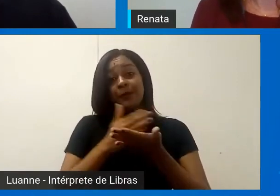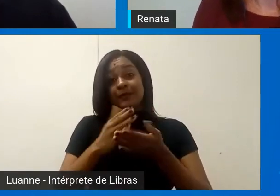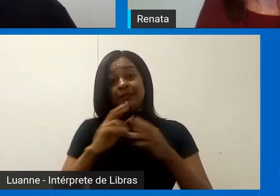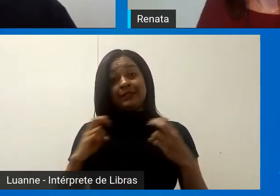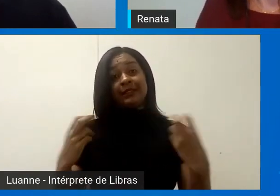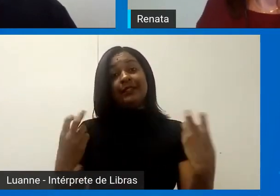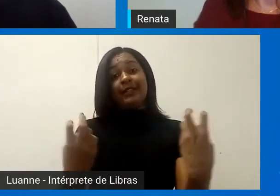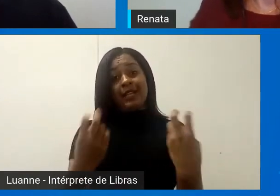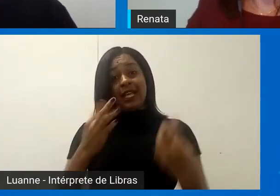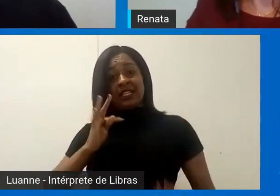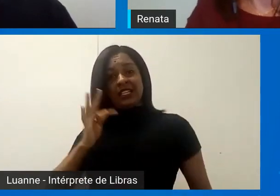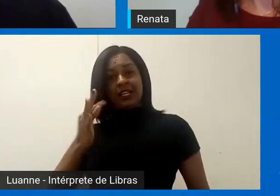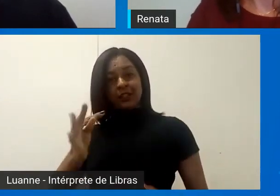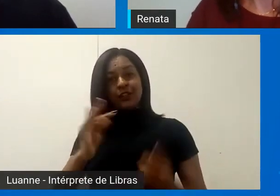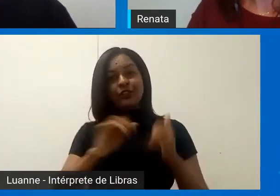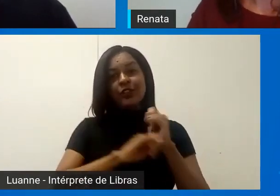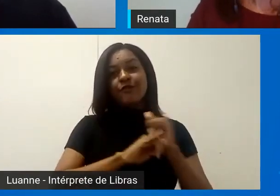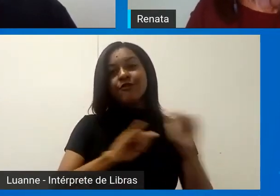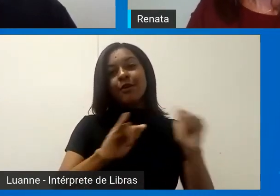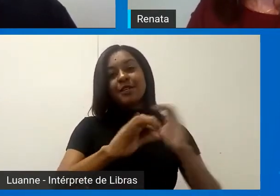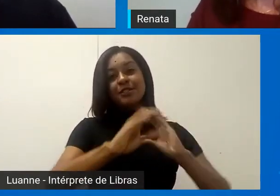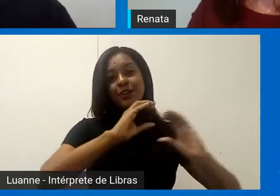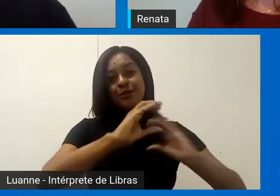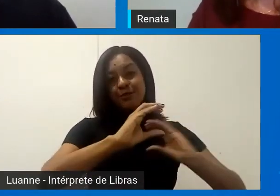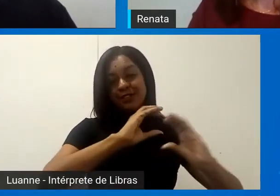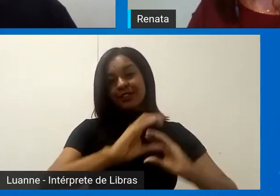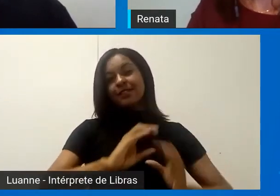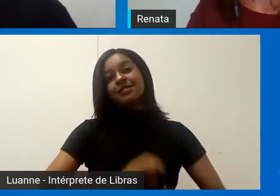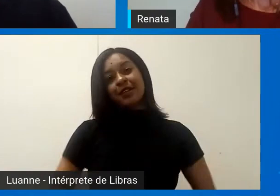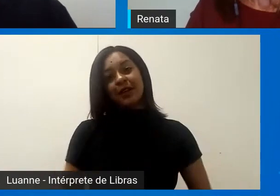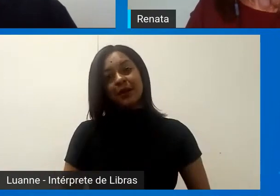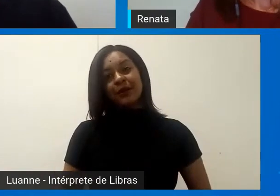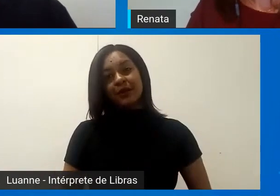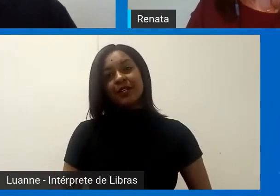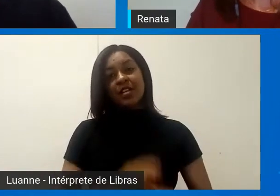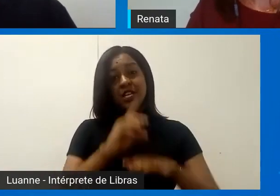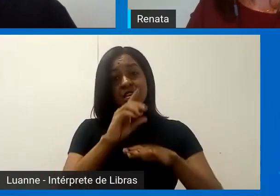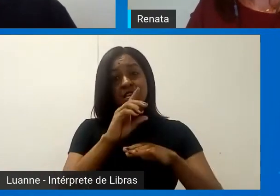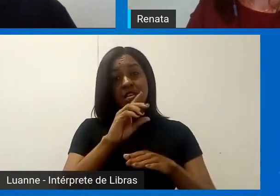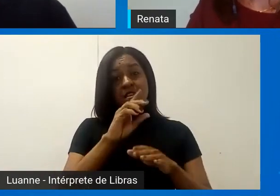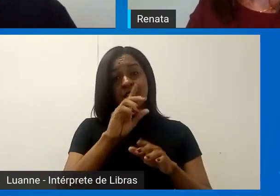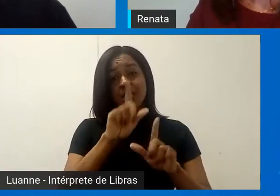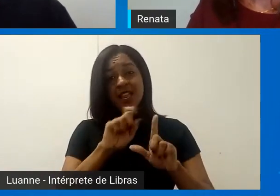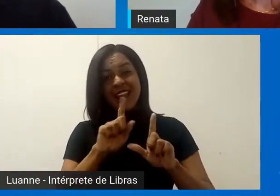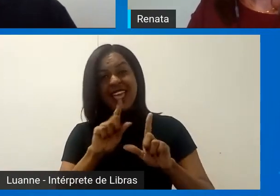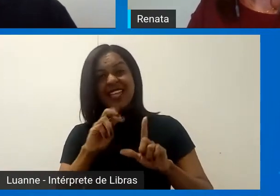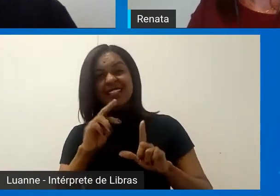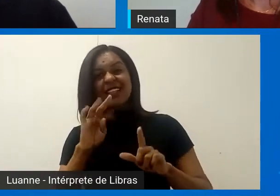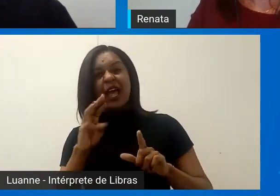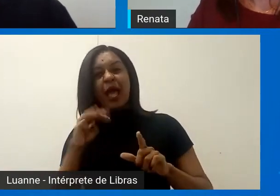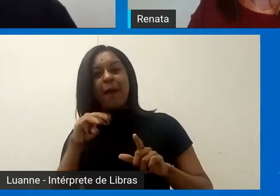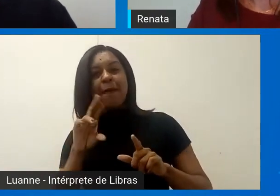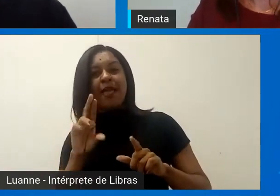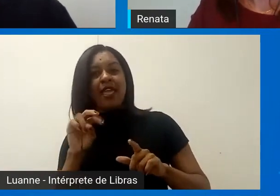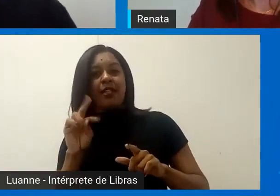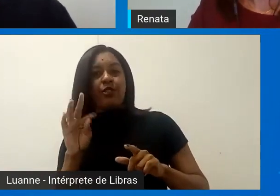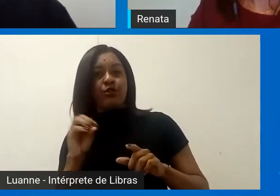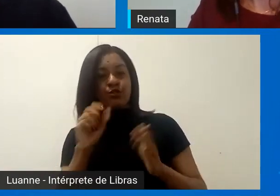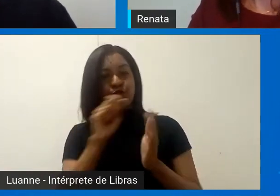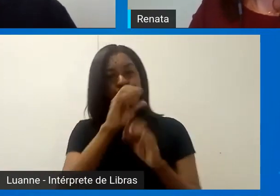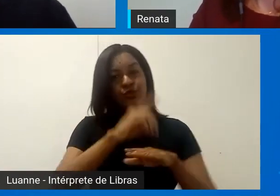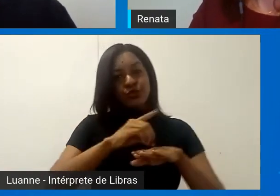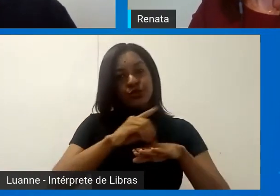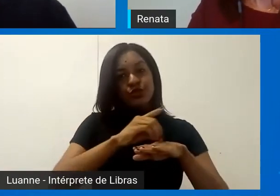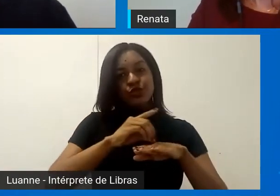tecnologias da informação e da comunicação e letramento digital tecendo aqui Uma Breve contextualização do